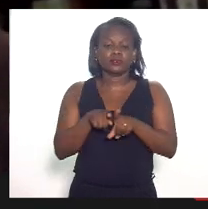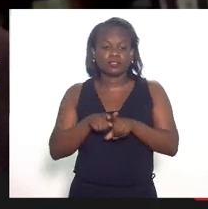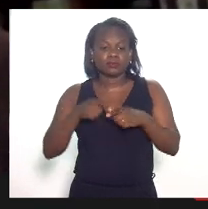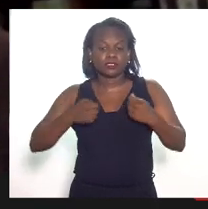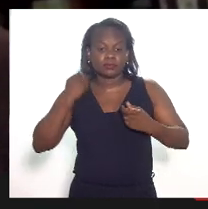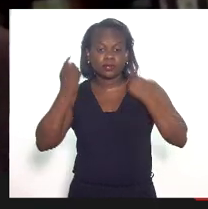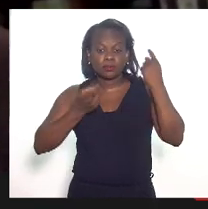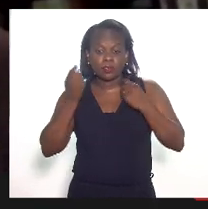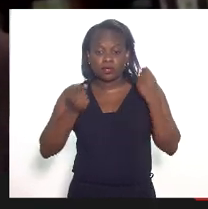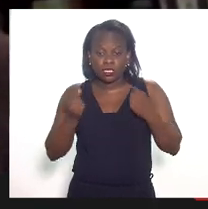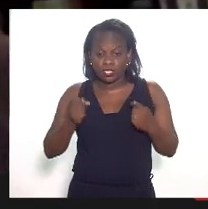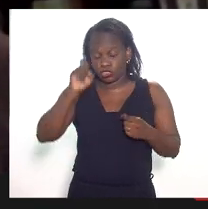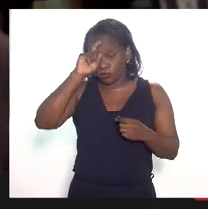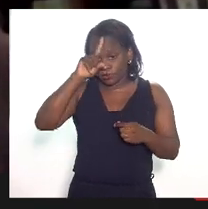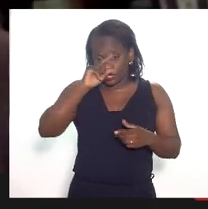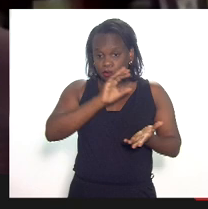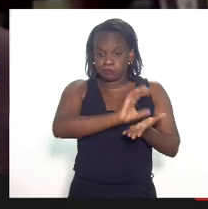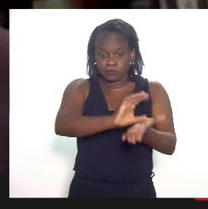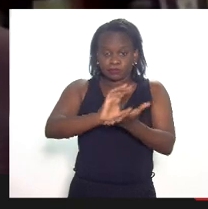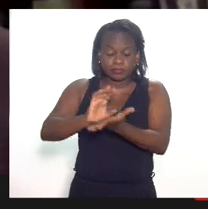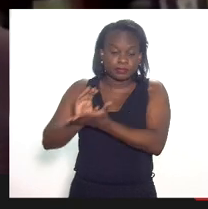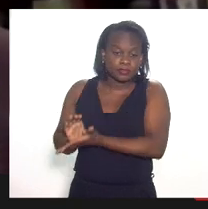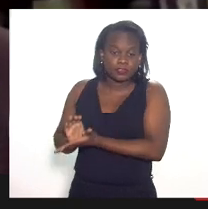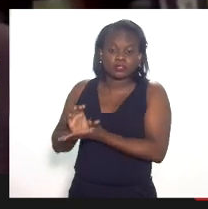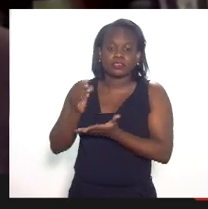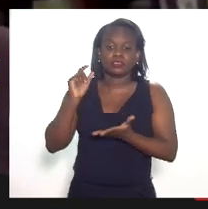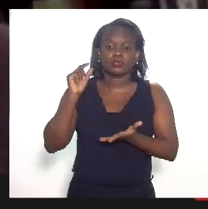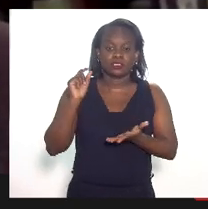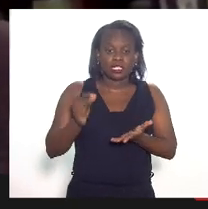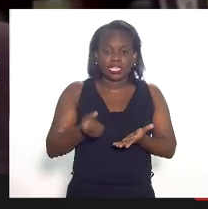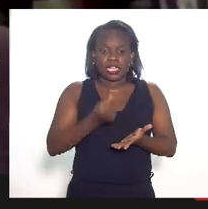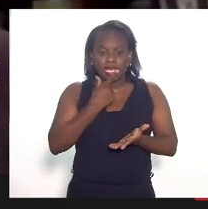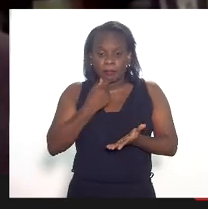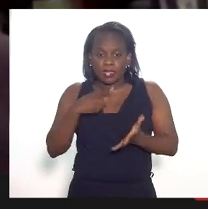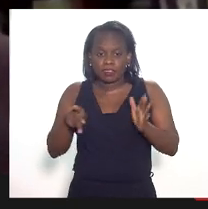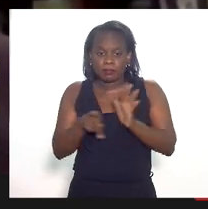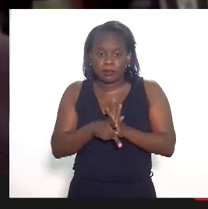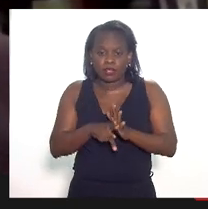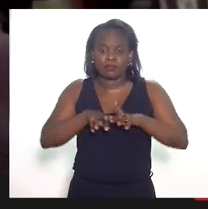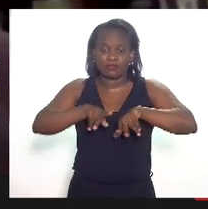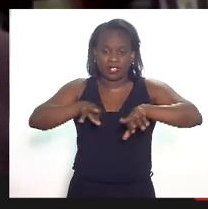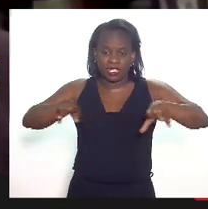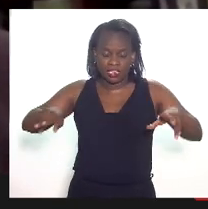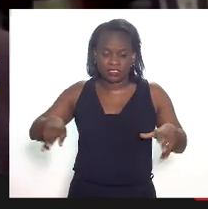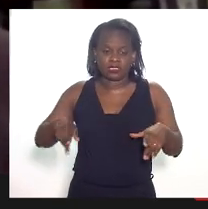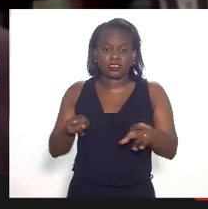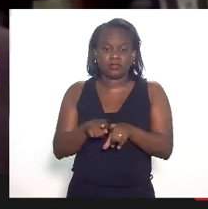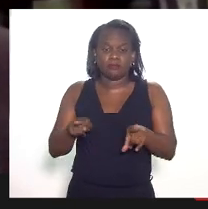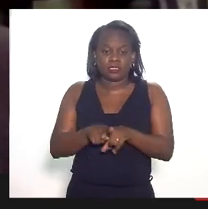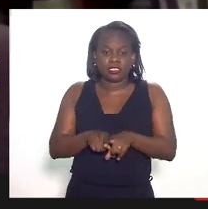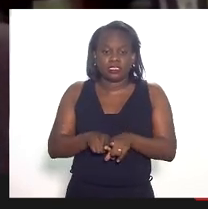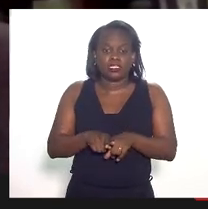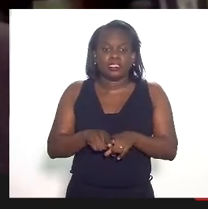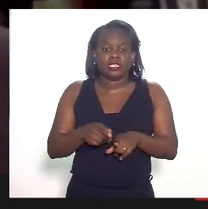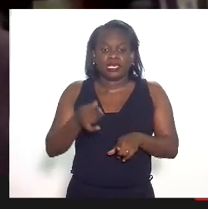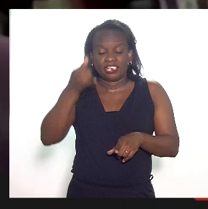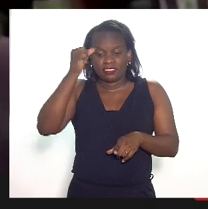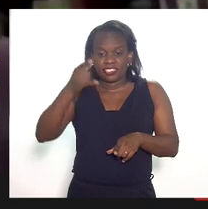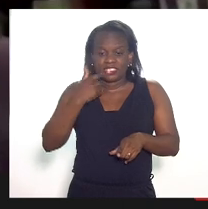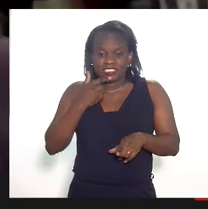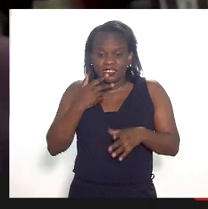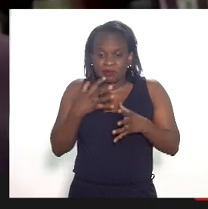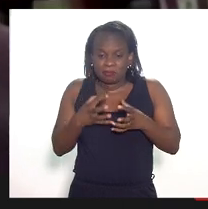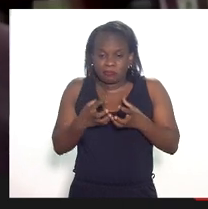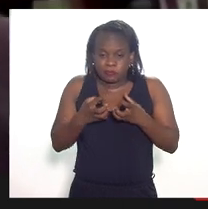em abastecer os hospitais, né, com os antibióticos de largo espectro, também com os anticoagulantes que